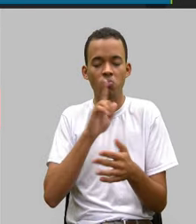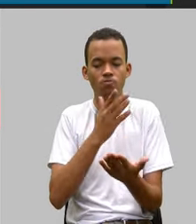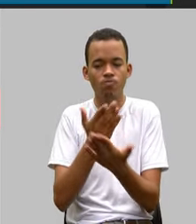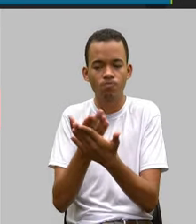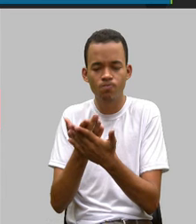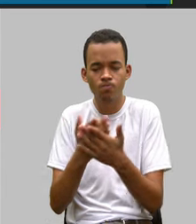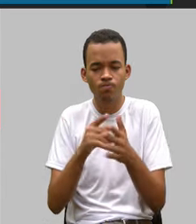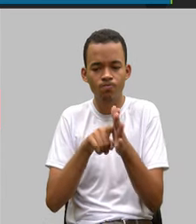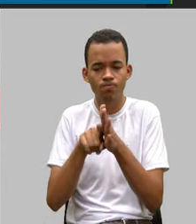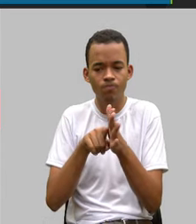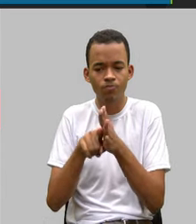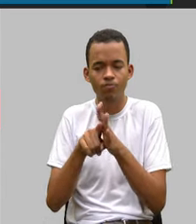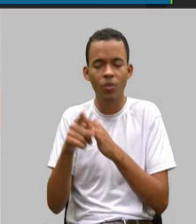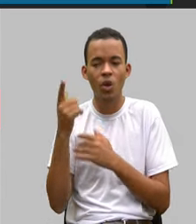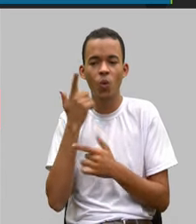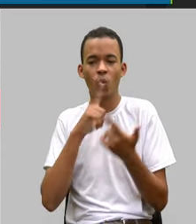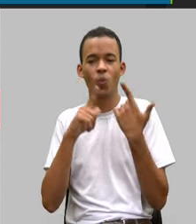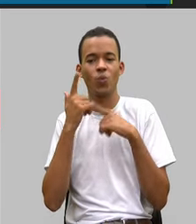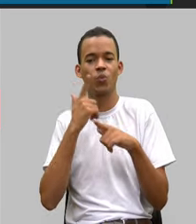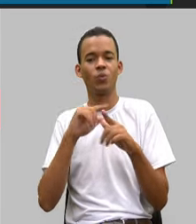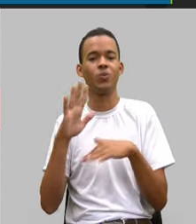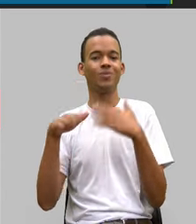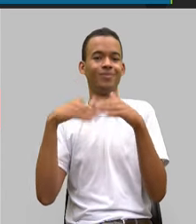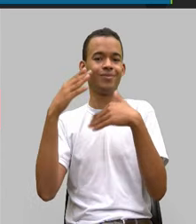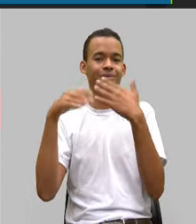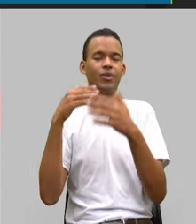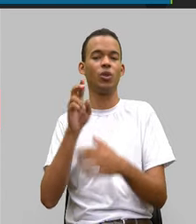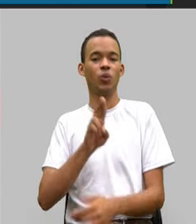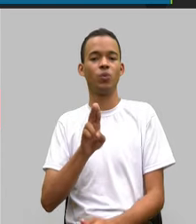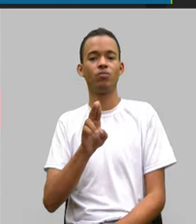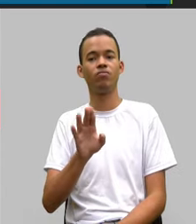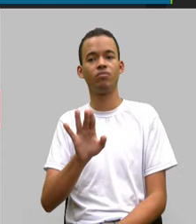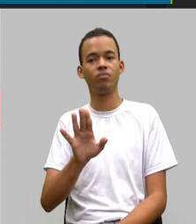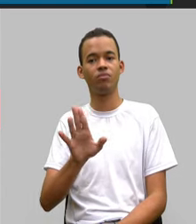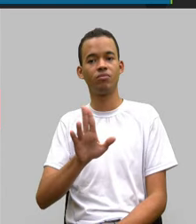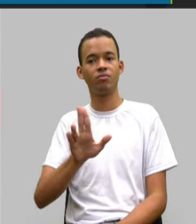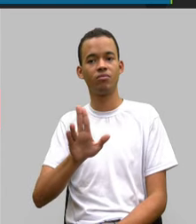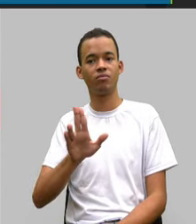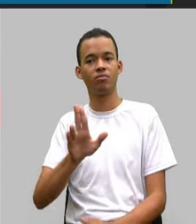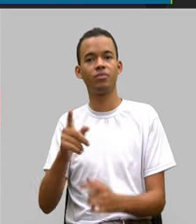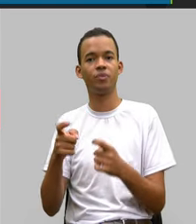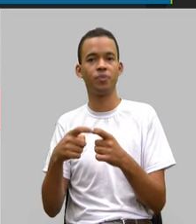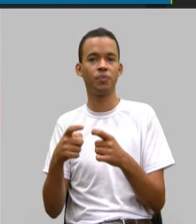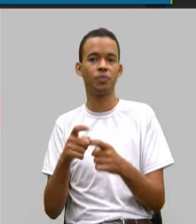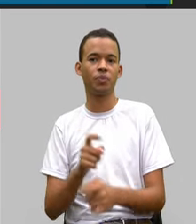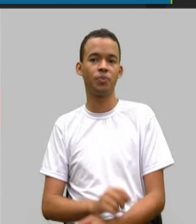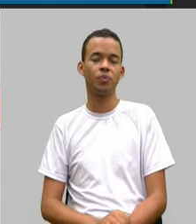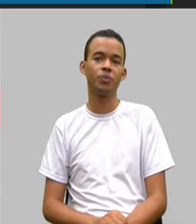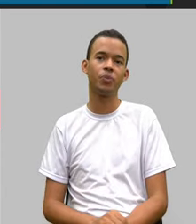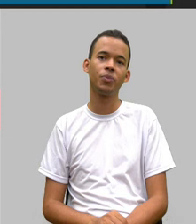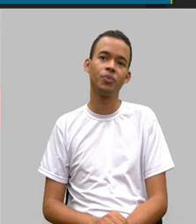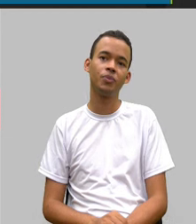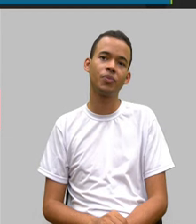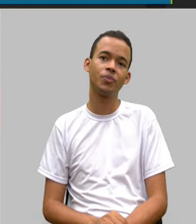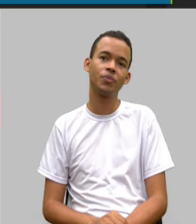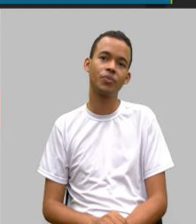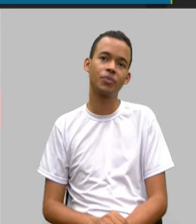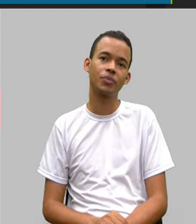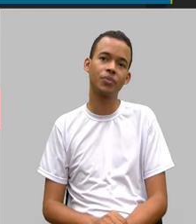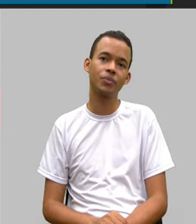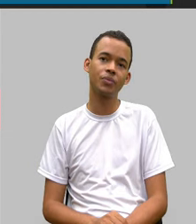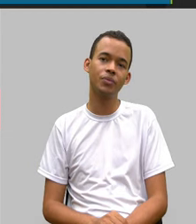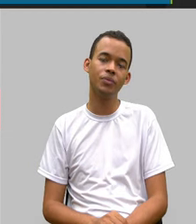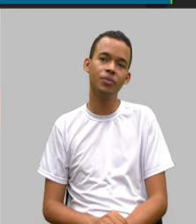relação ao tratamento da Medicina canabinoide bom as doenças né mais comuns que a gente já